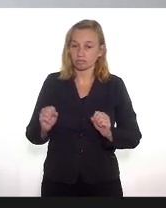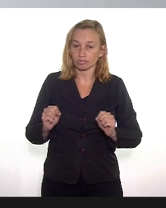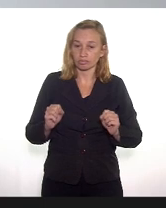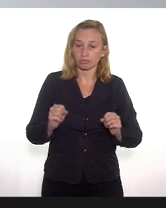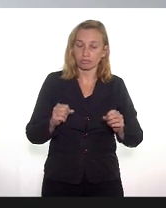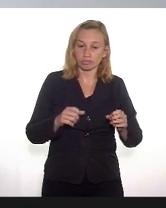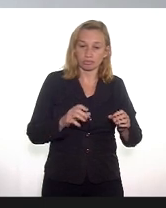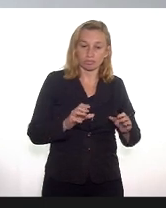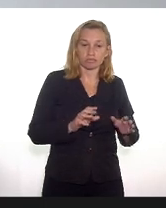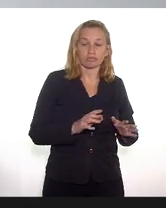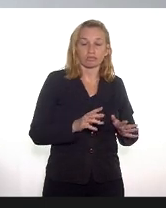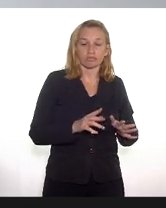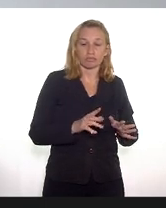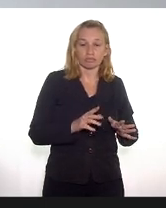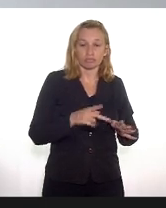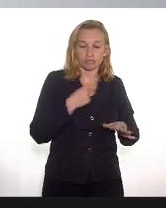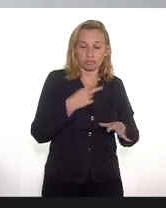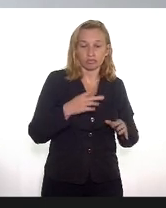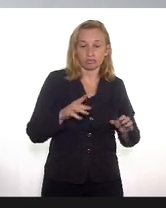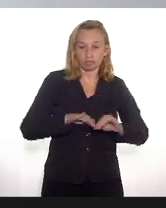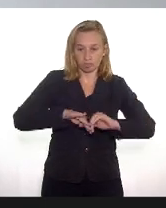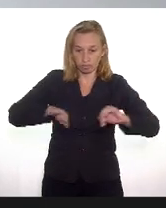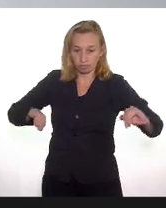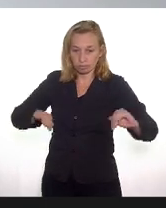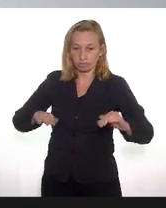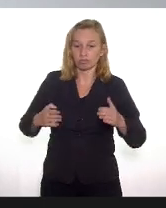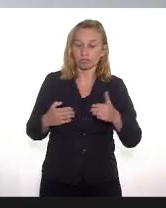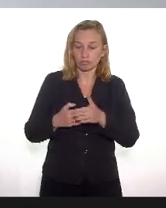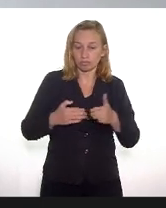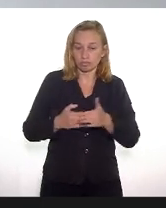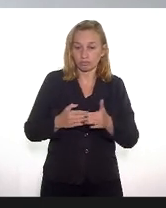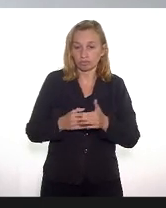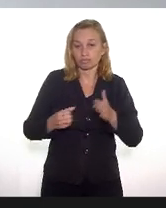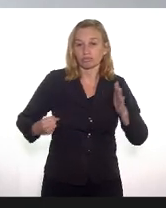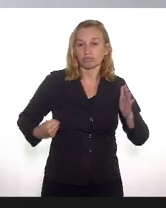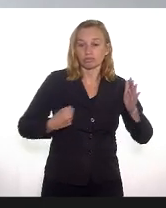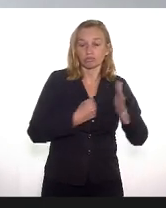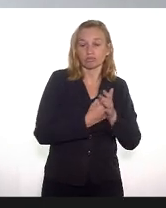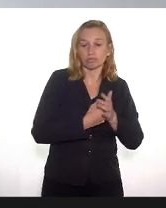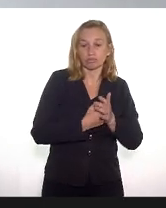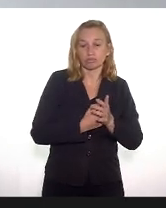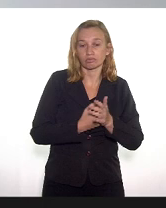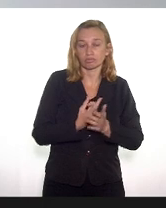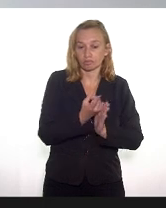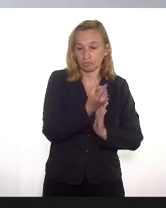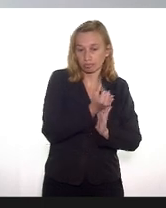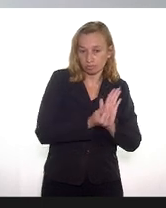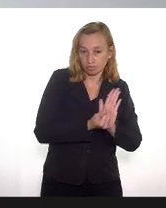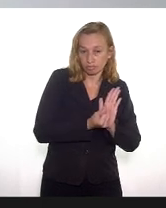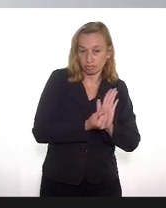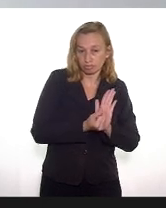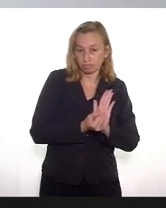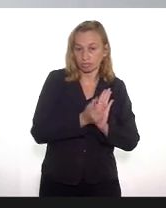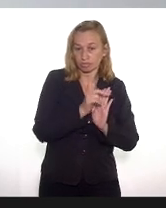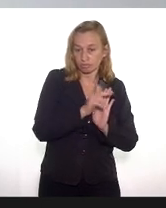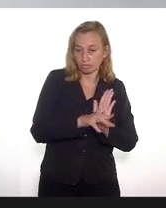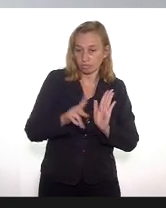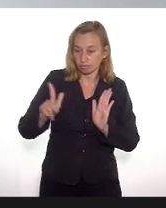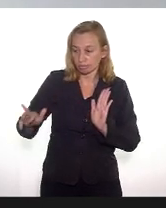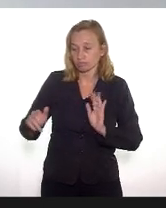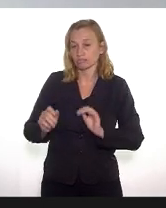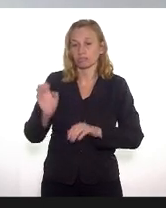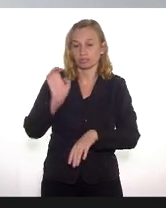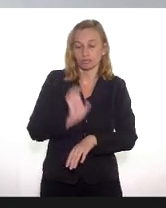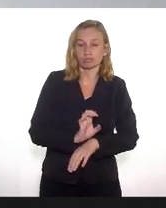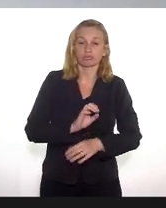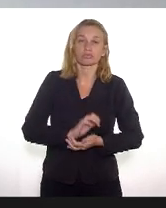tem menos amarras devido à limitação dos seus impactos orçamentários, que não abrangem de forma permanente o Estado